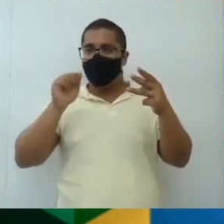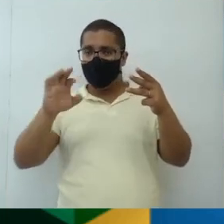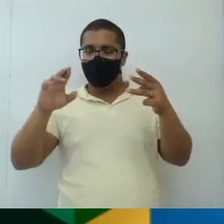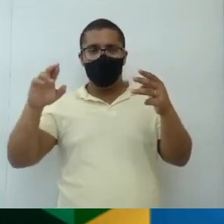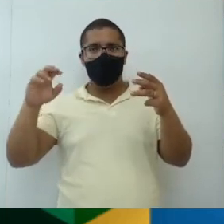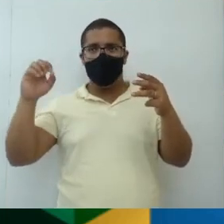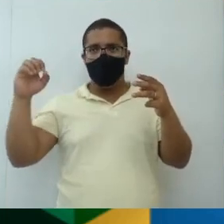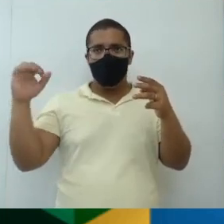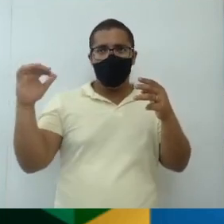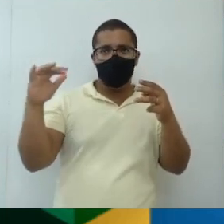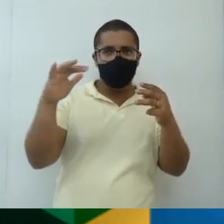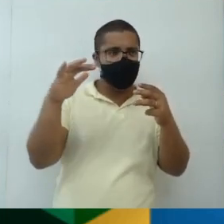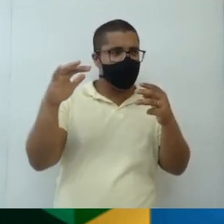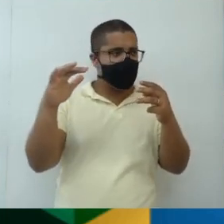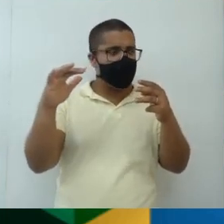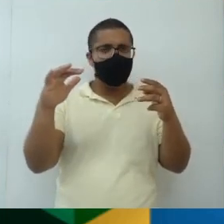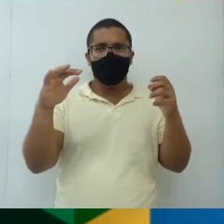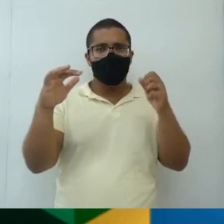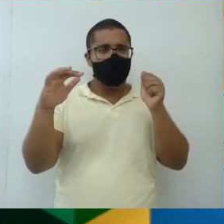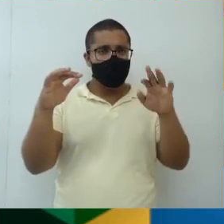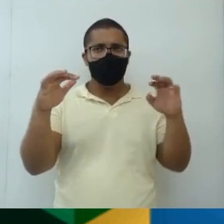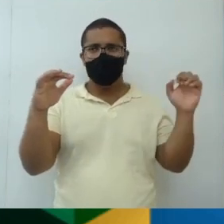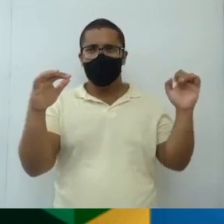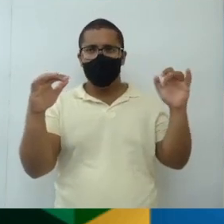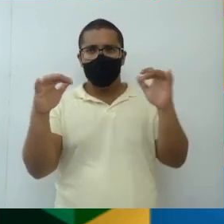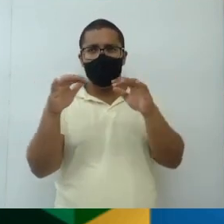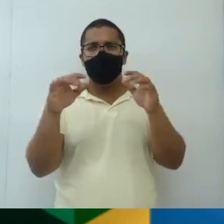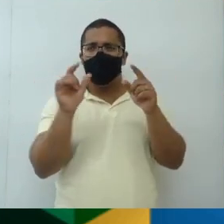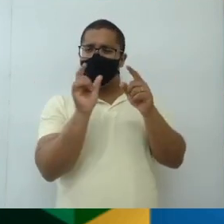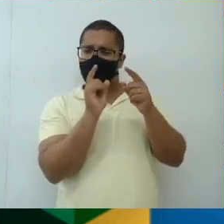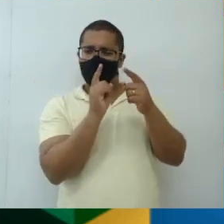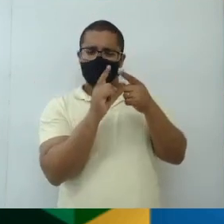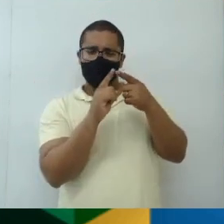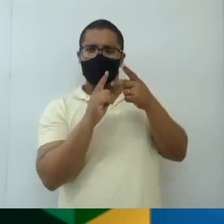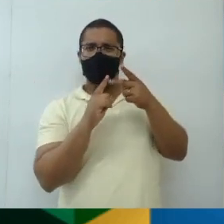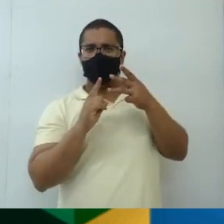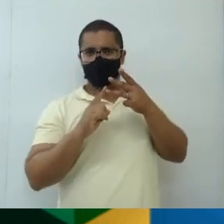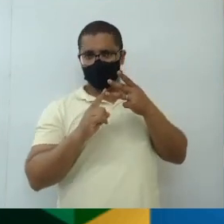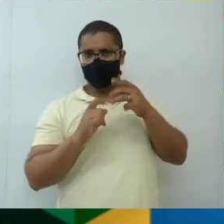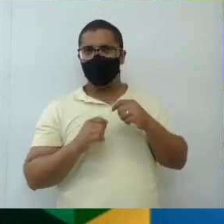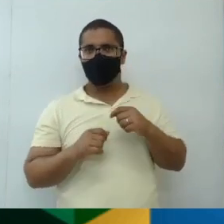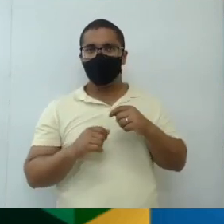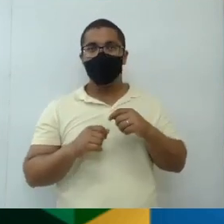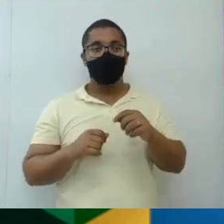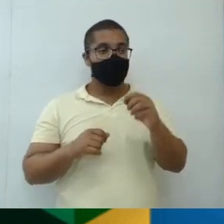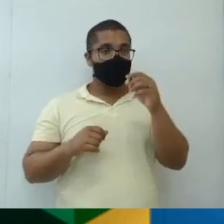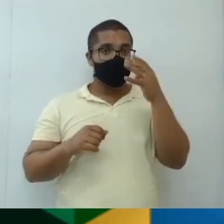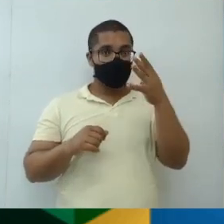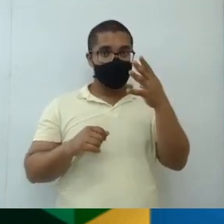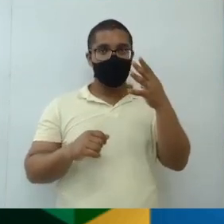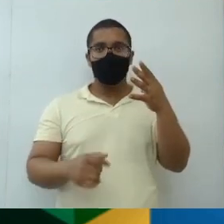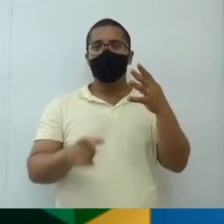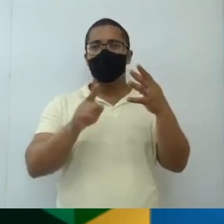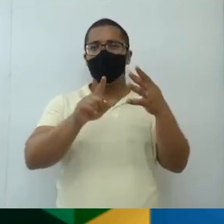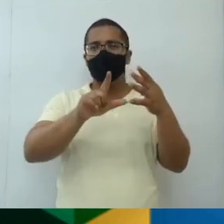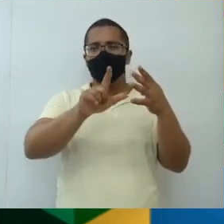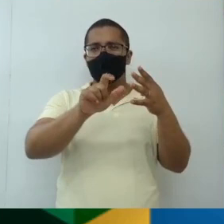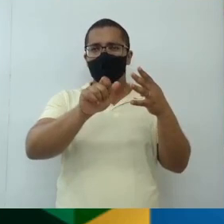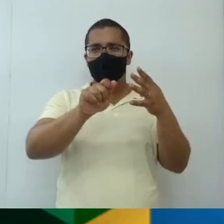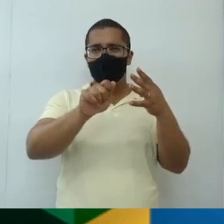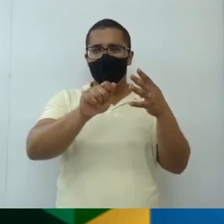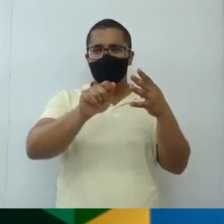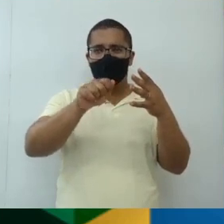Tropical Atlântica e polar Atlântica o fenômeno de horinha em que ao resfriamento da temperatura